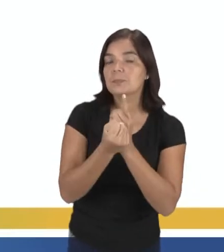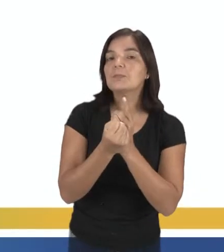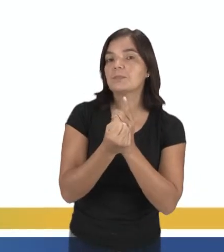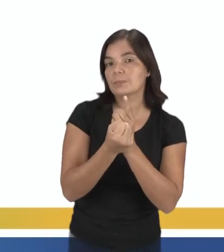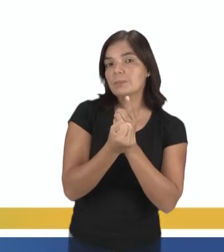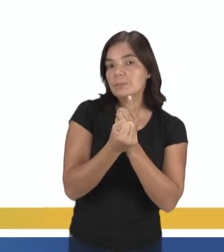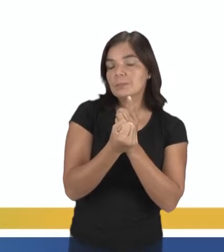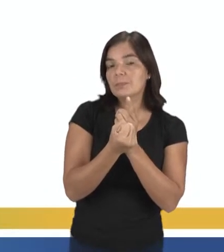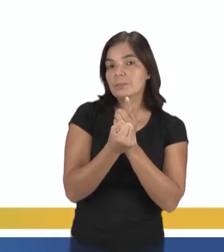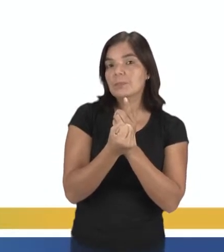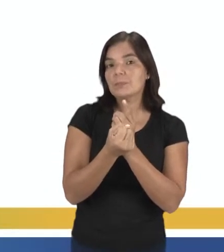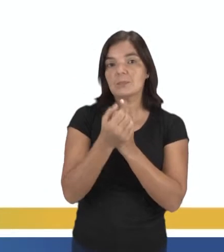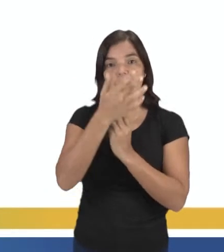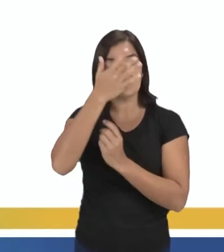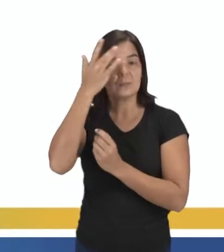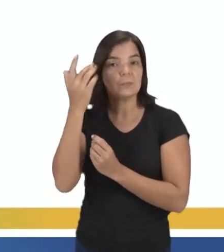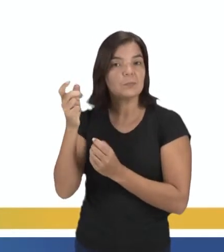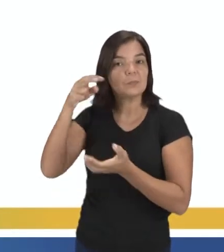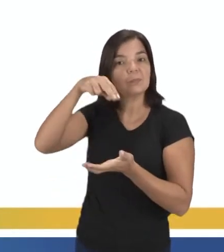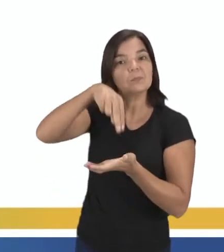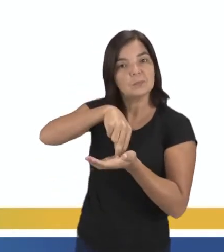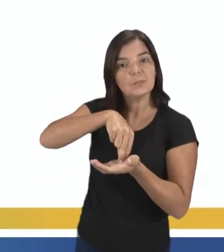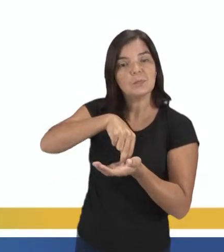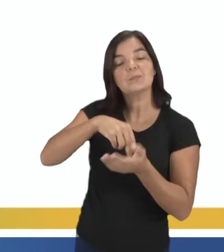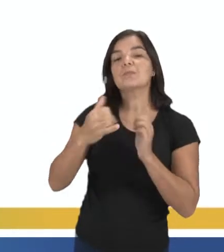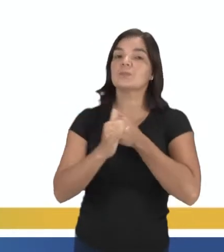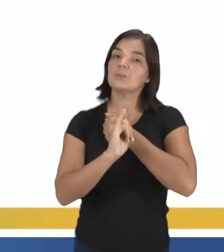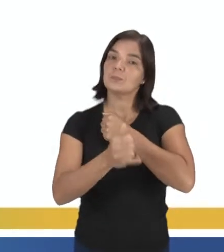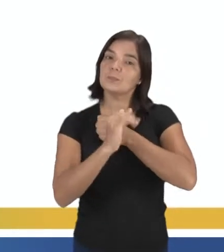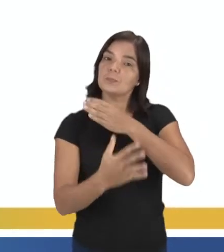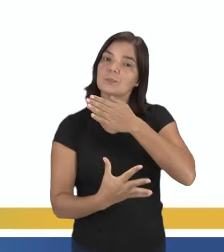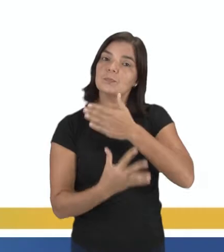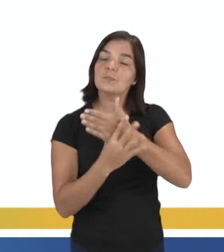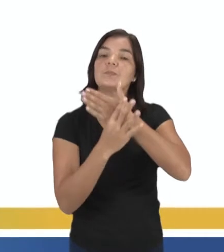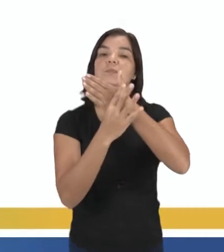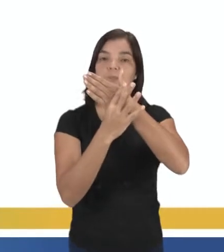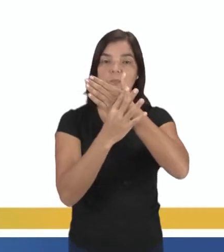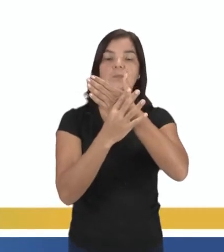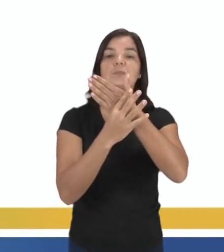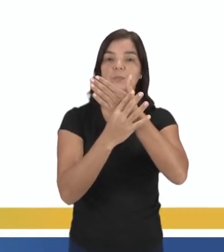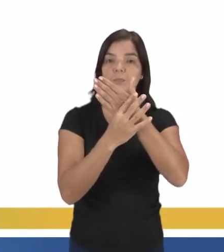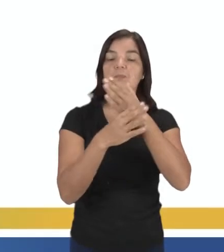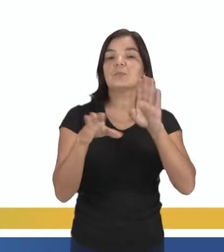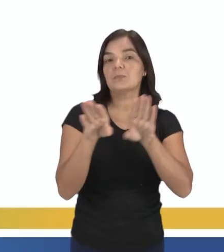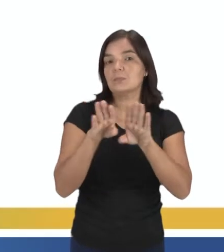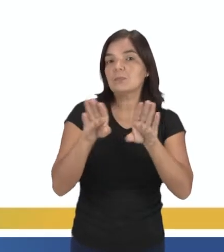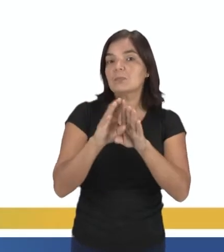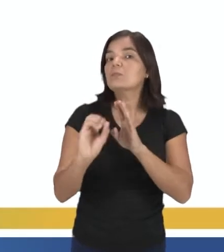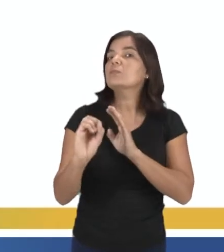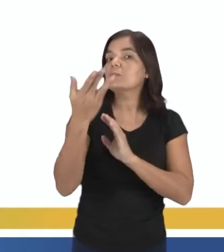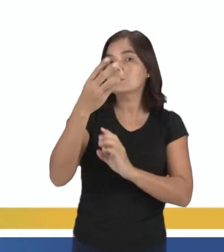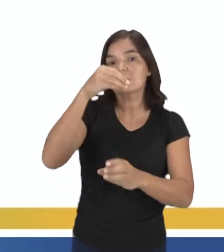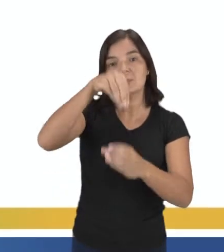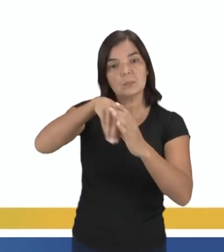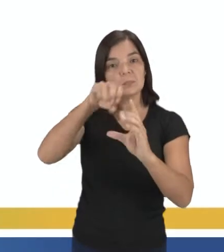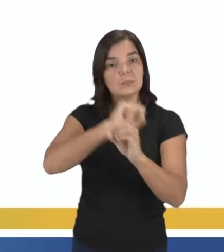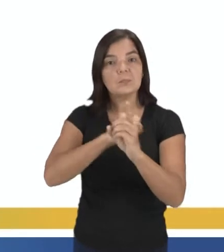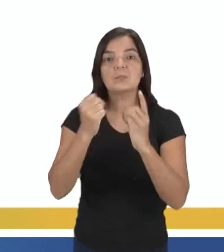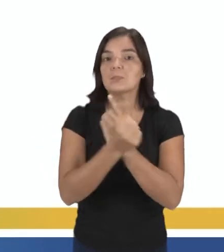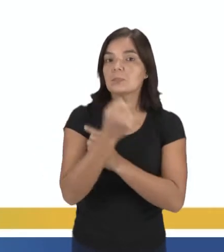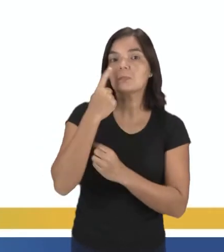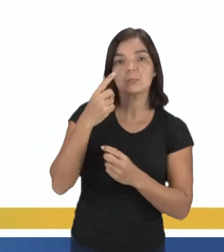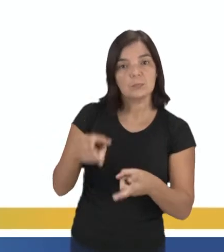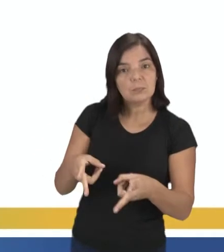sociais, ou seja, dos personagens da prosa realista, tá? As situações típicas da sociedade eram